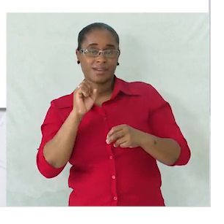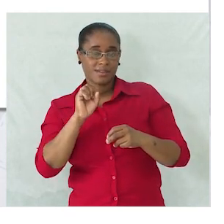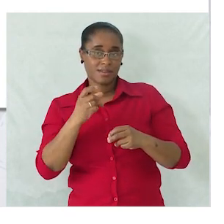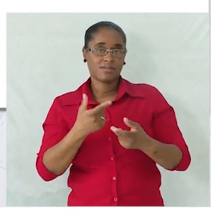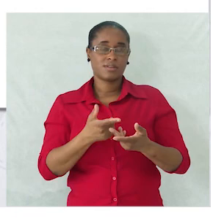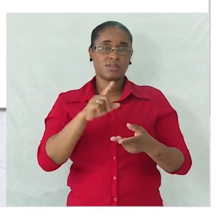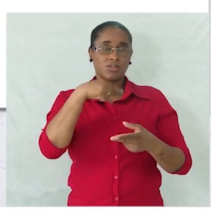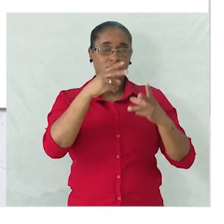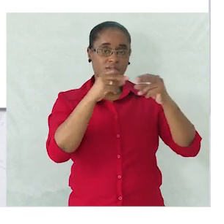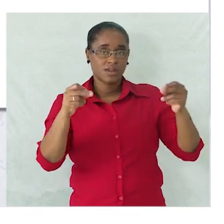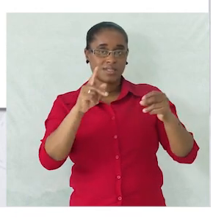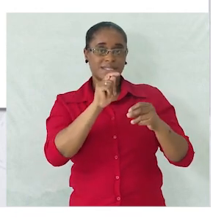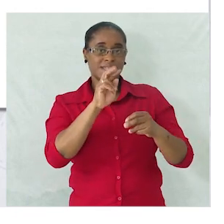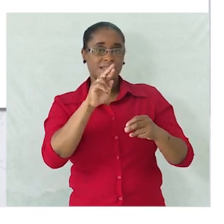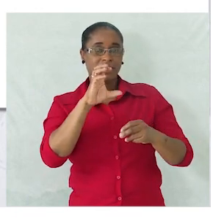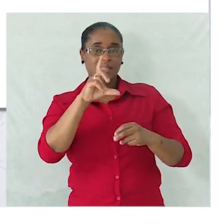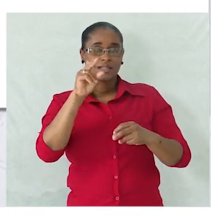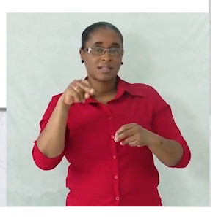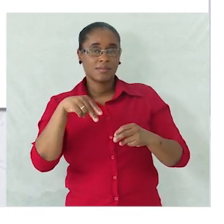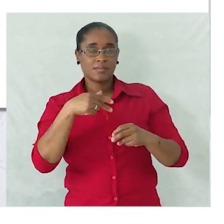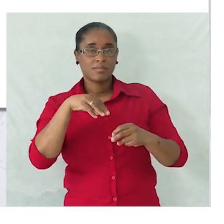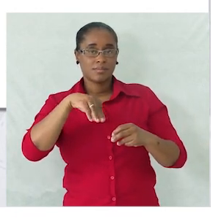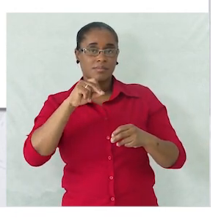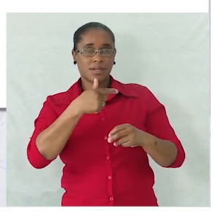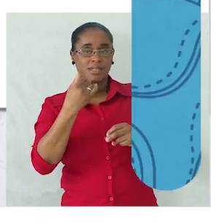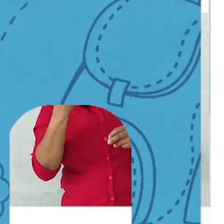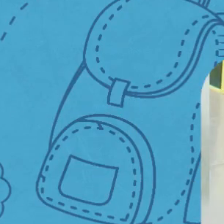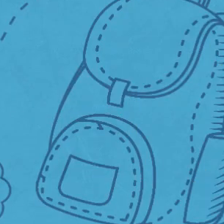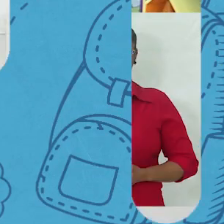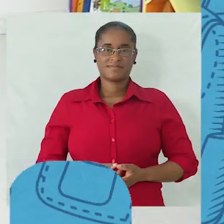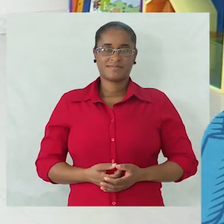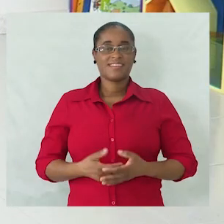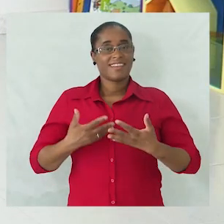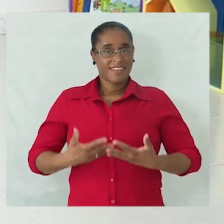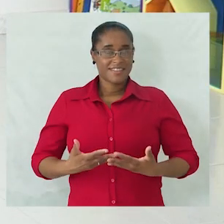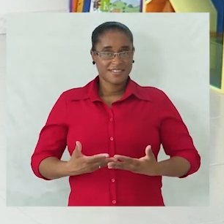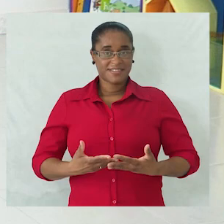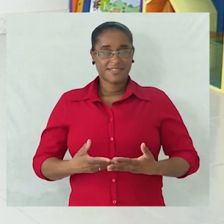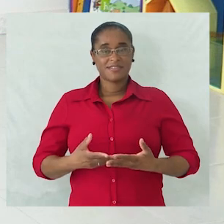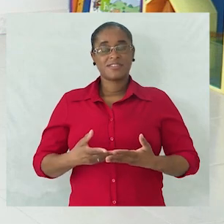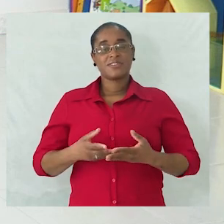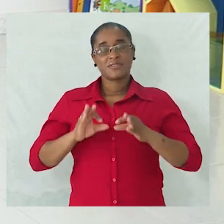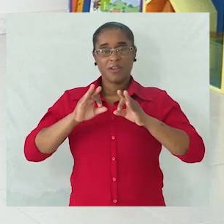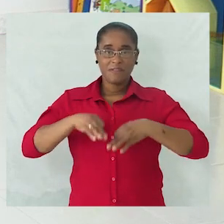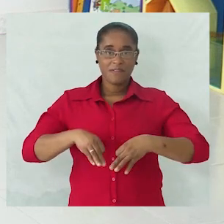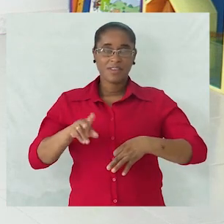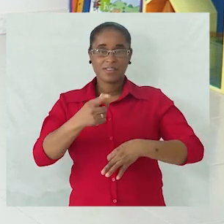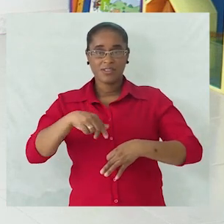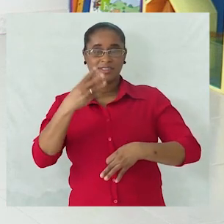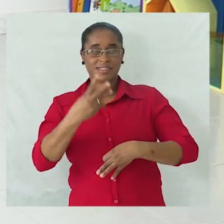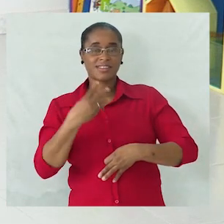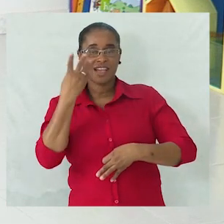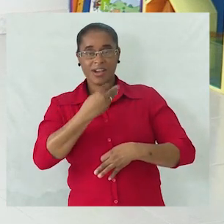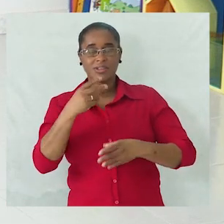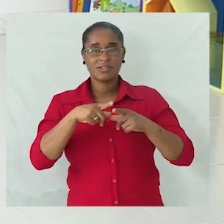afirmativa, considerando estas imagens que nós temos aqui, essas duas figuras. E assim chegamos ao fim da nossa terceira aula de língua